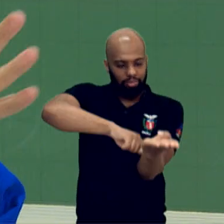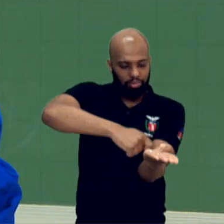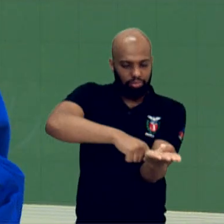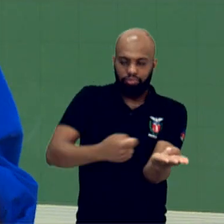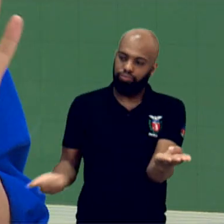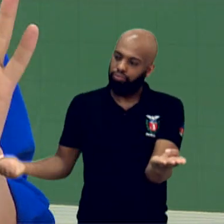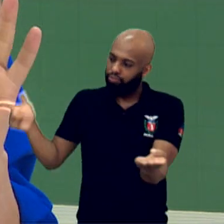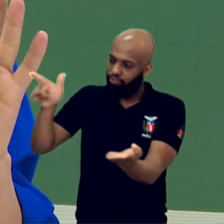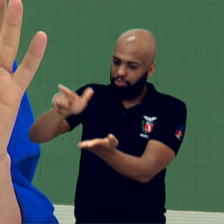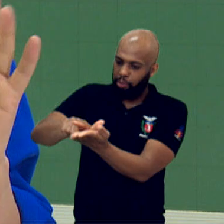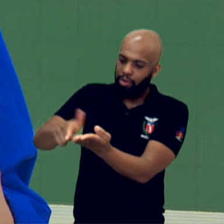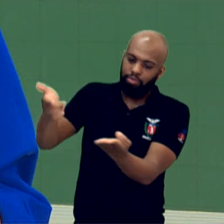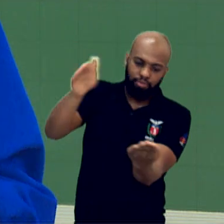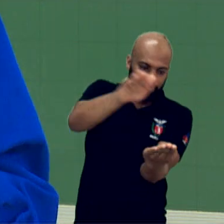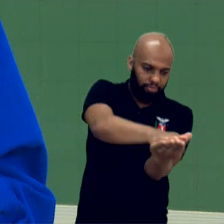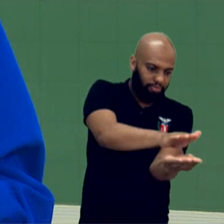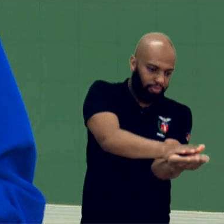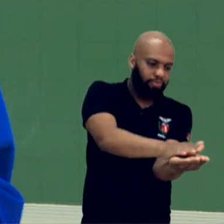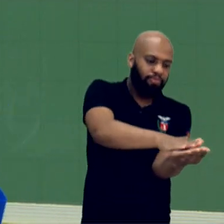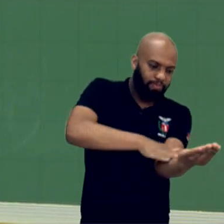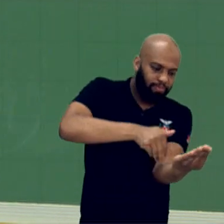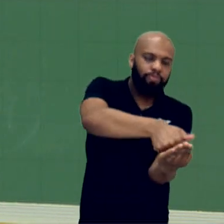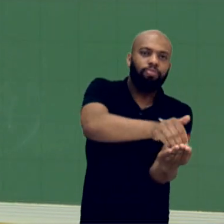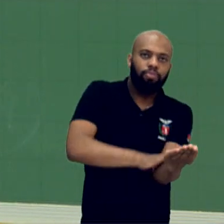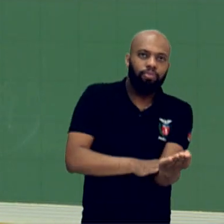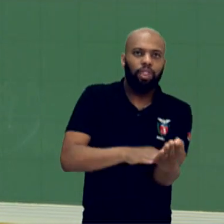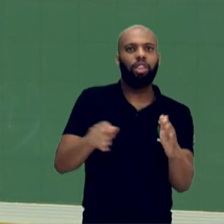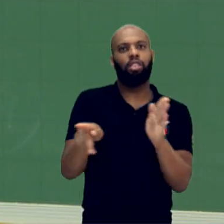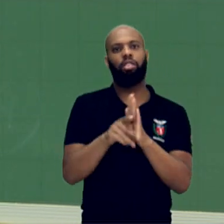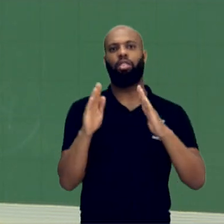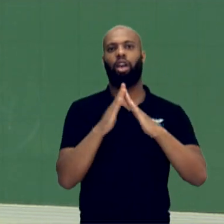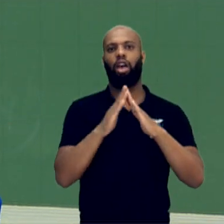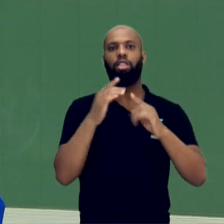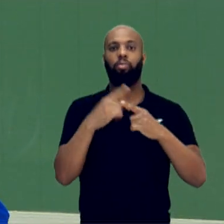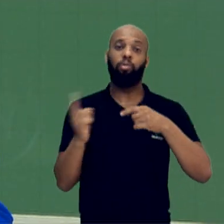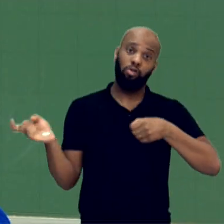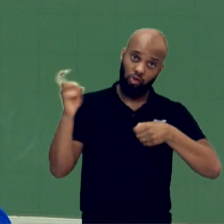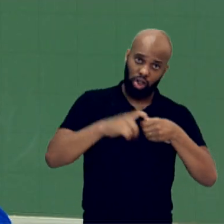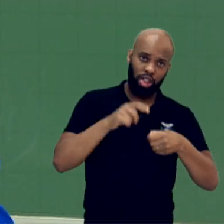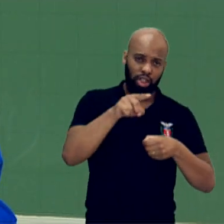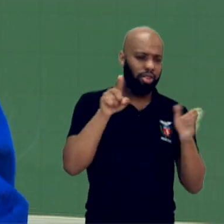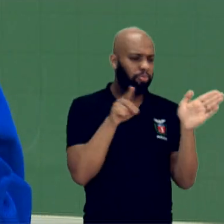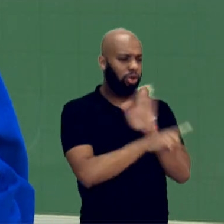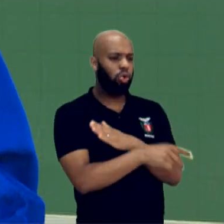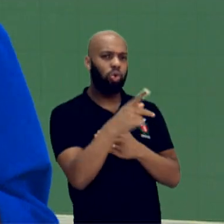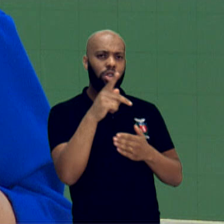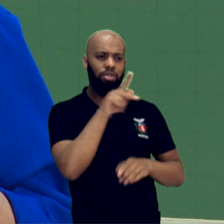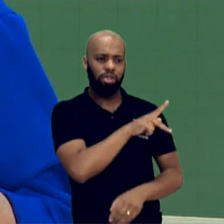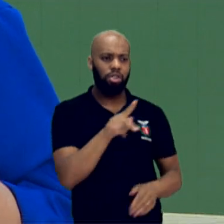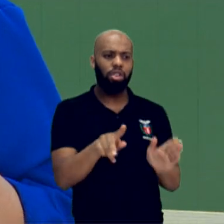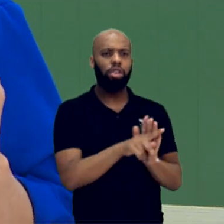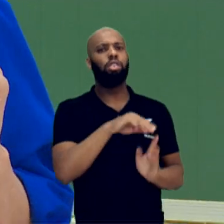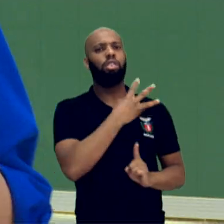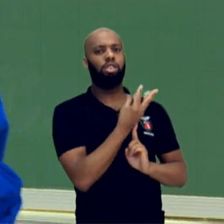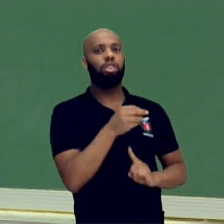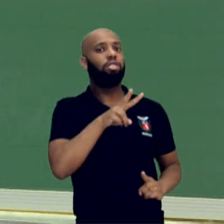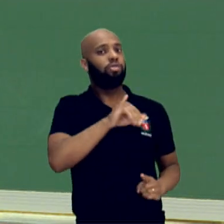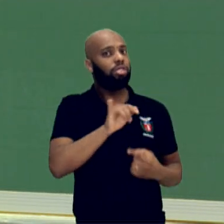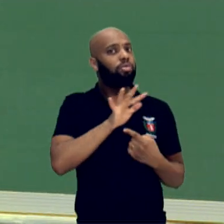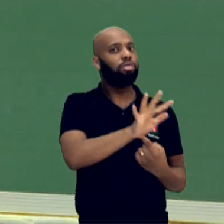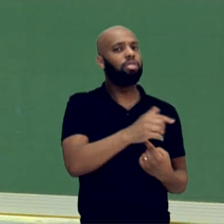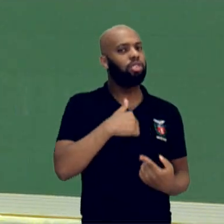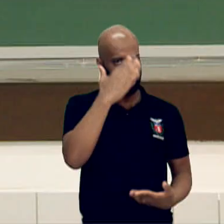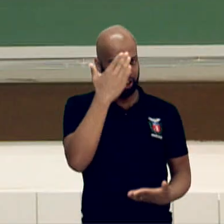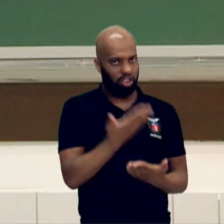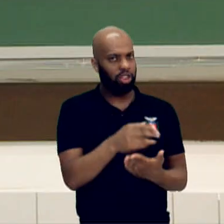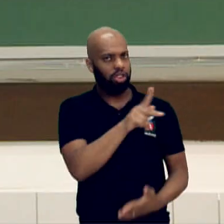uma xilogravura mais caseira. Mas eu te garanto que quando você voltar, você vai perguntar para a tua professora de arte e ela vai mostrar para vocês que eu